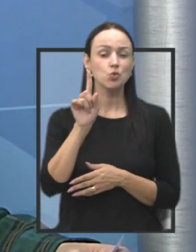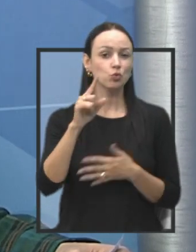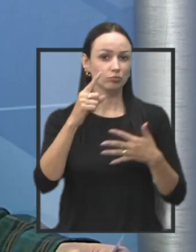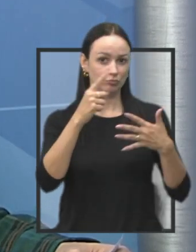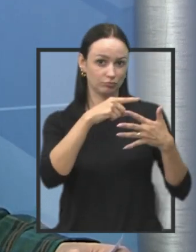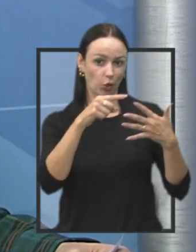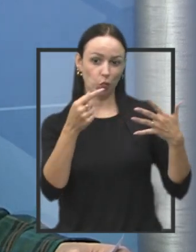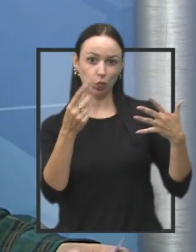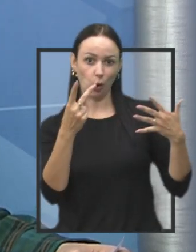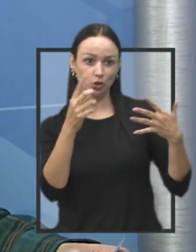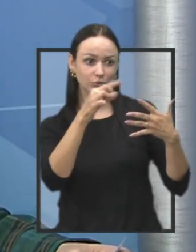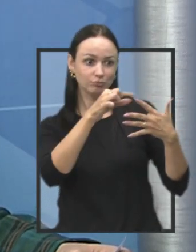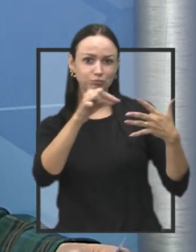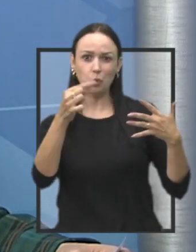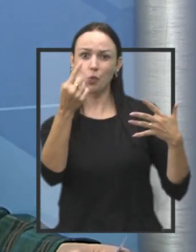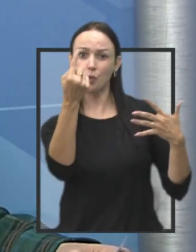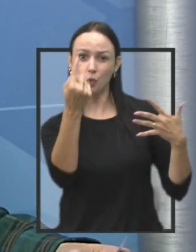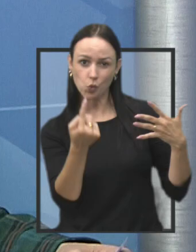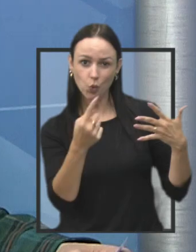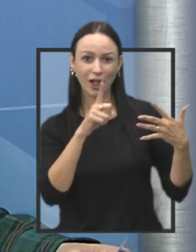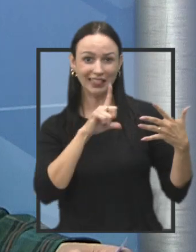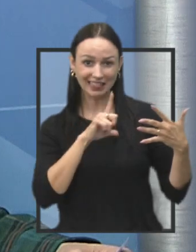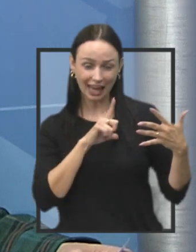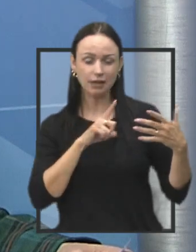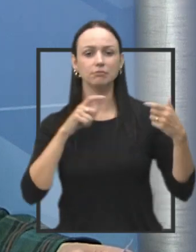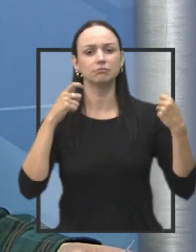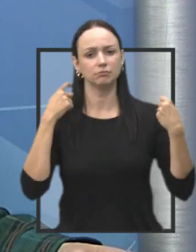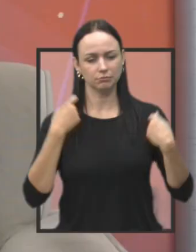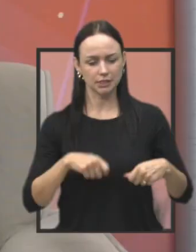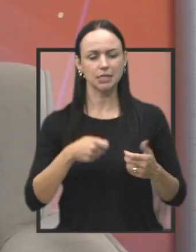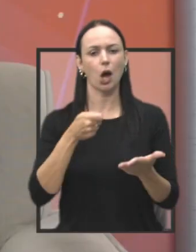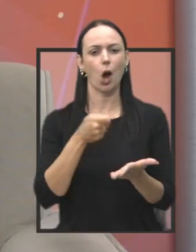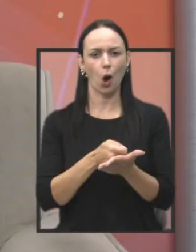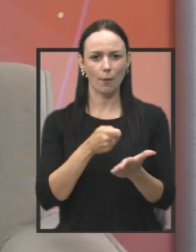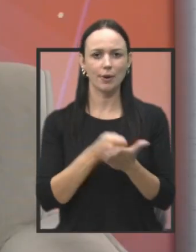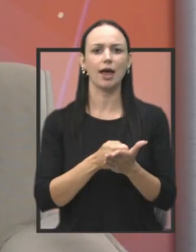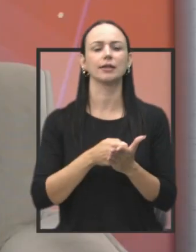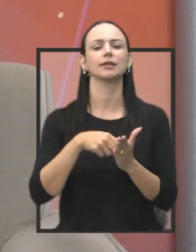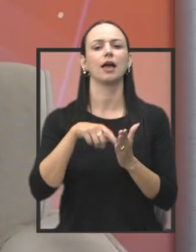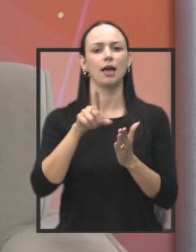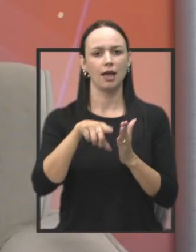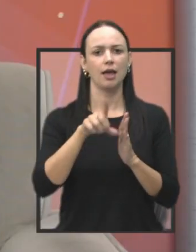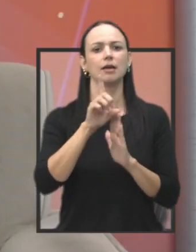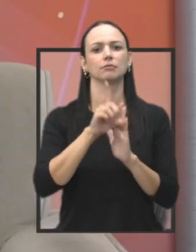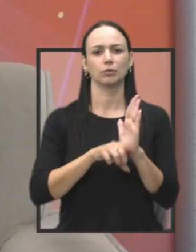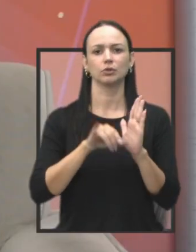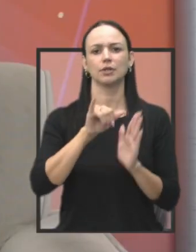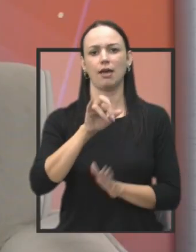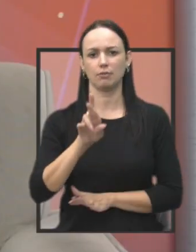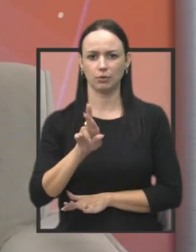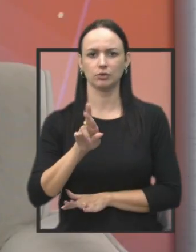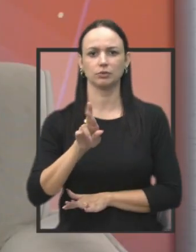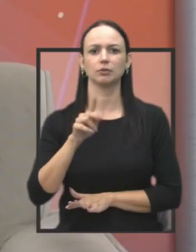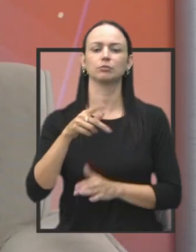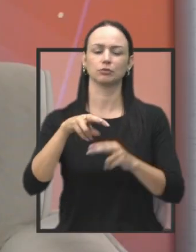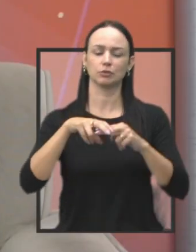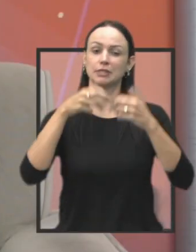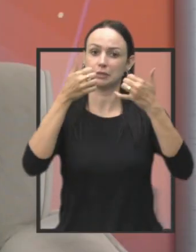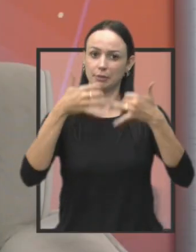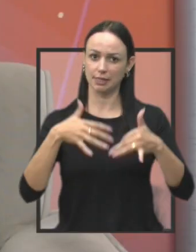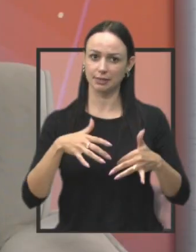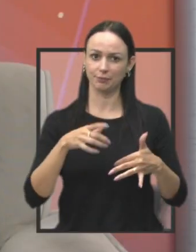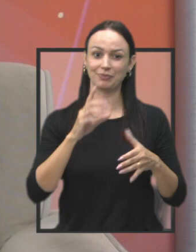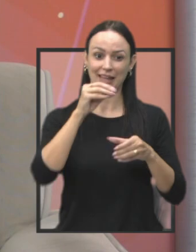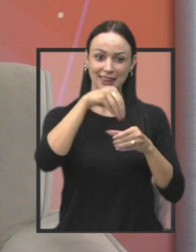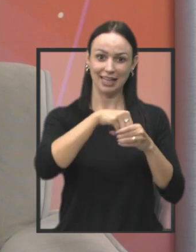apenas um desses, ela já tem a obrigatoriedade de fazer a declaração. Exatamente, essa é a questão, a observação e o esclarecimento que a gente deve fazer. Dentro